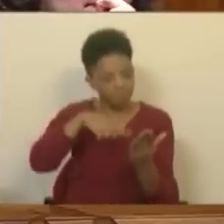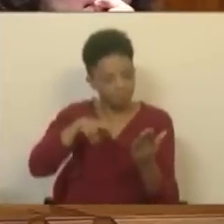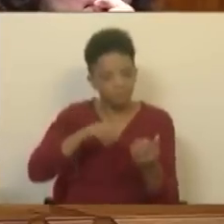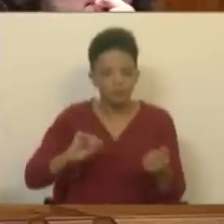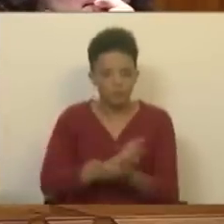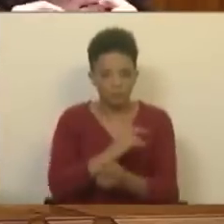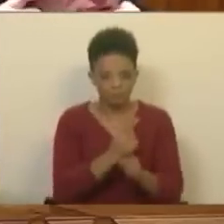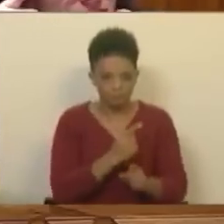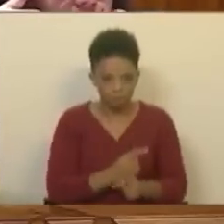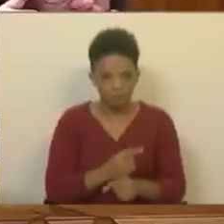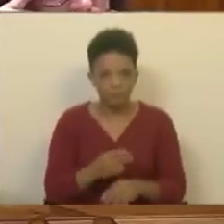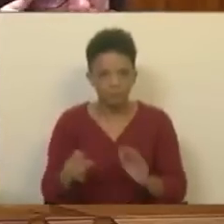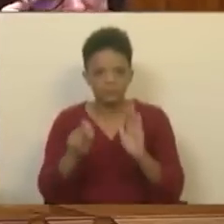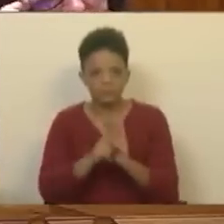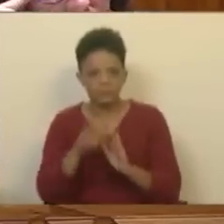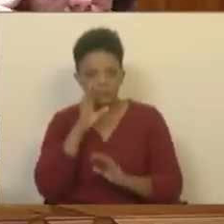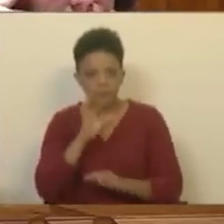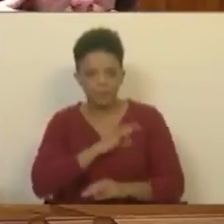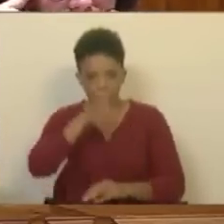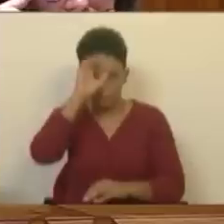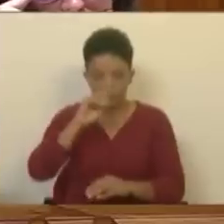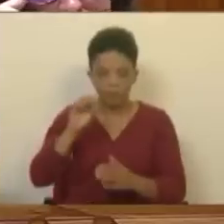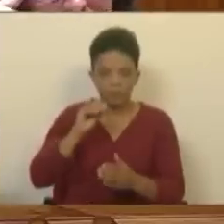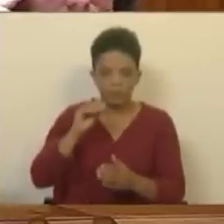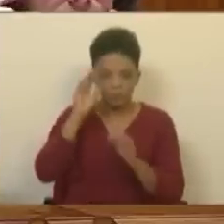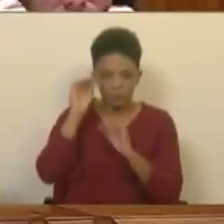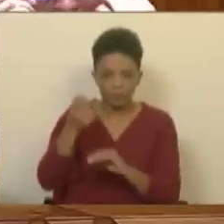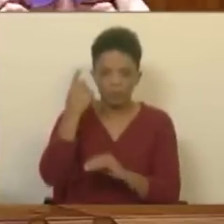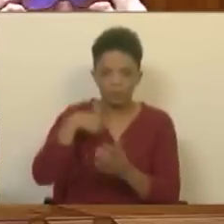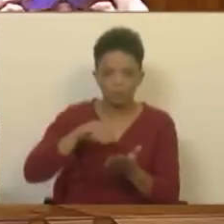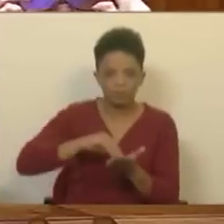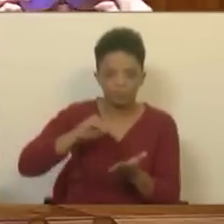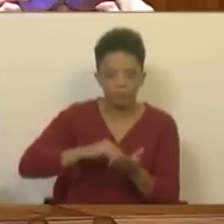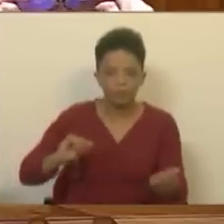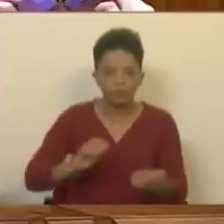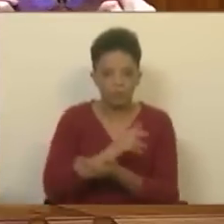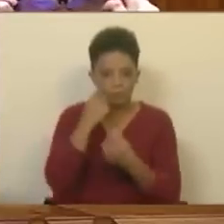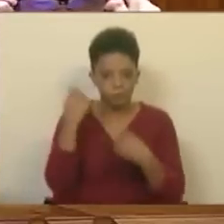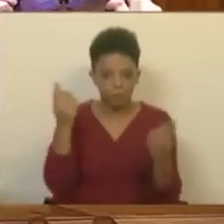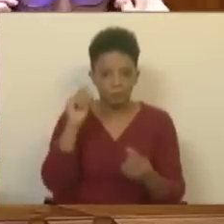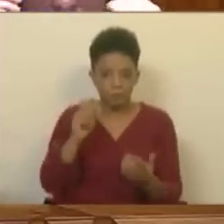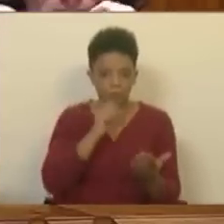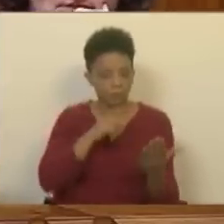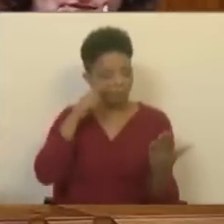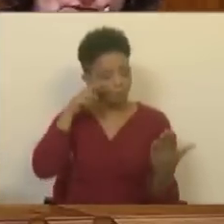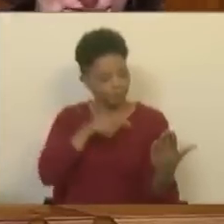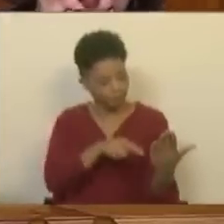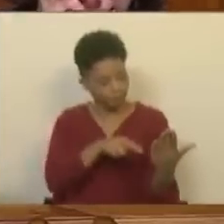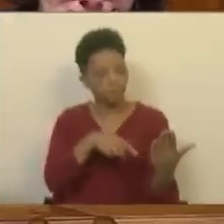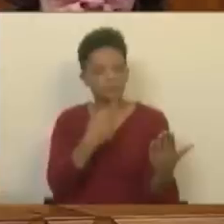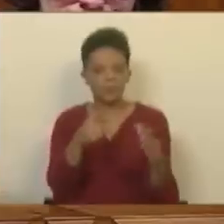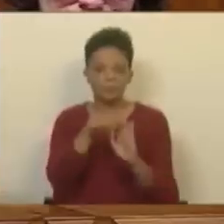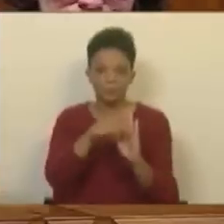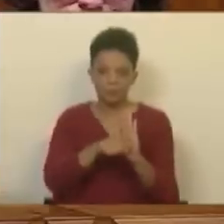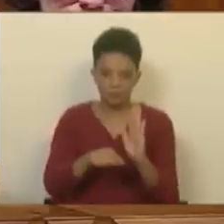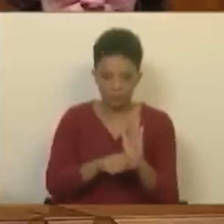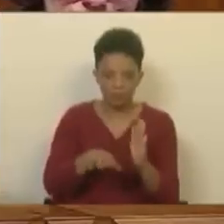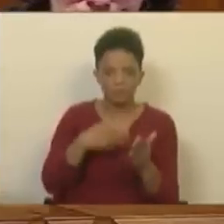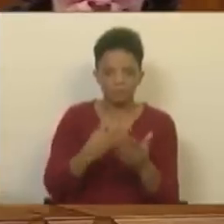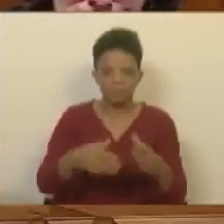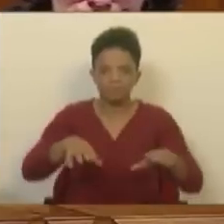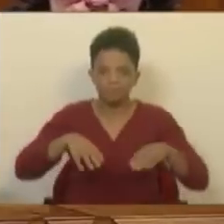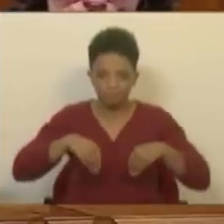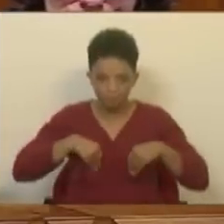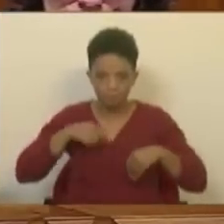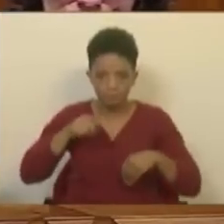de imprensa o artigo Sr Ministro da Educação ontem escreveu no jornal o público e onde poderá ver o conjunto de medidas que têm sido